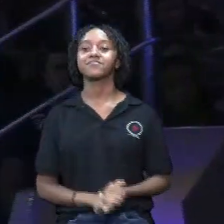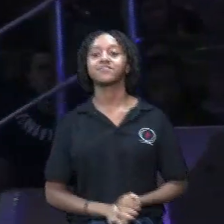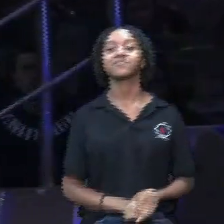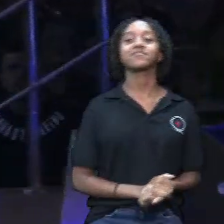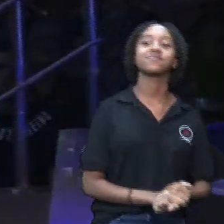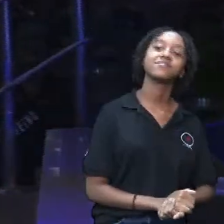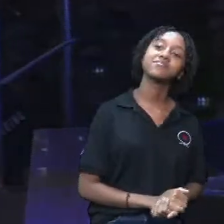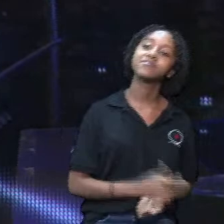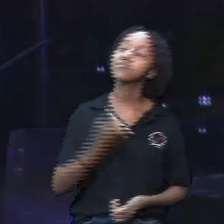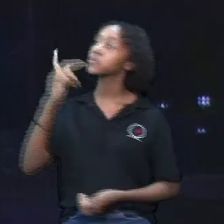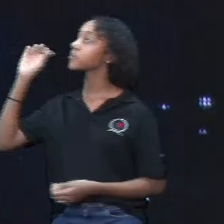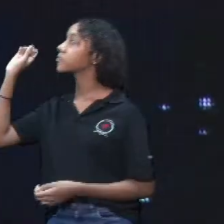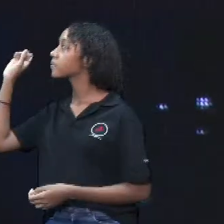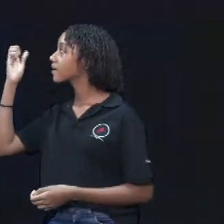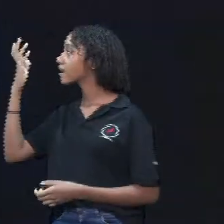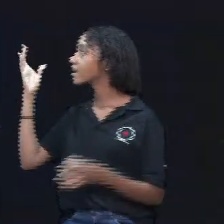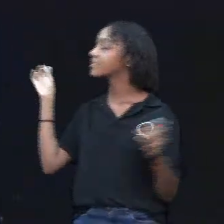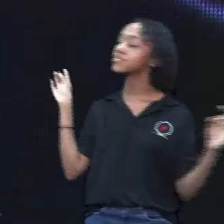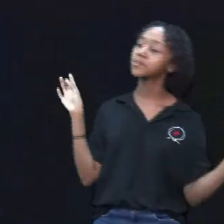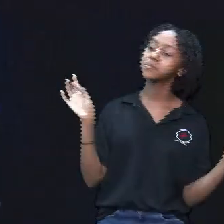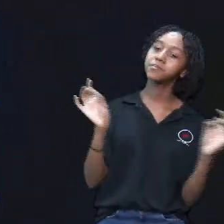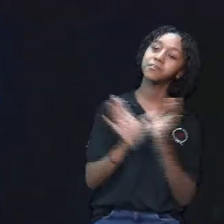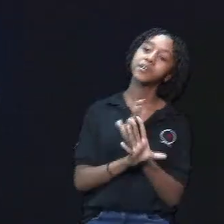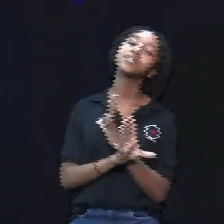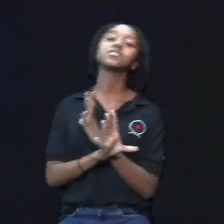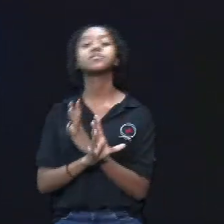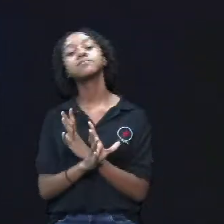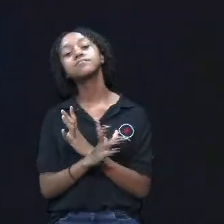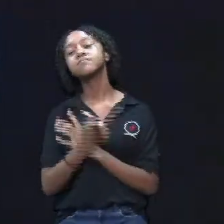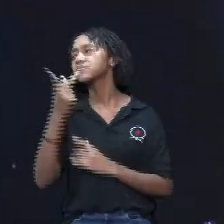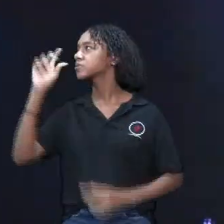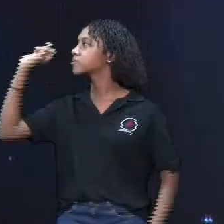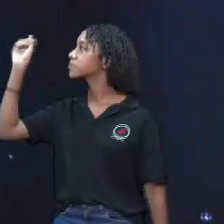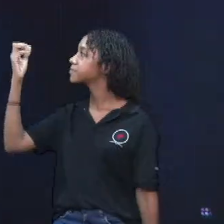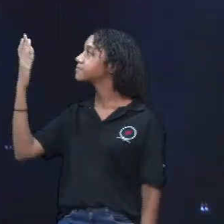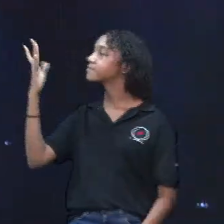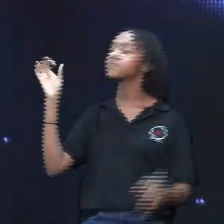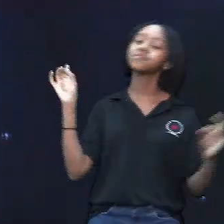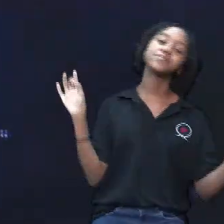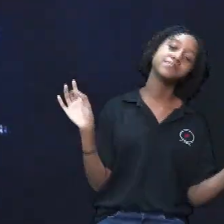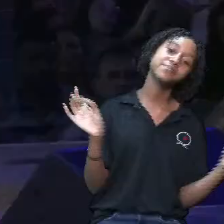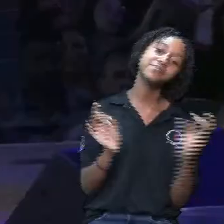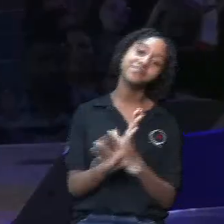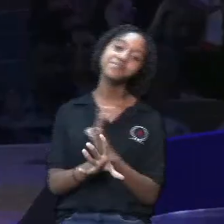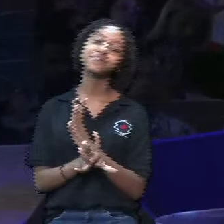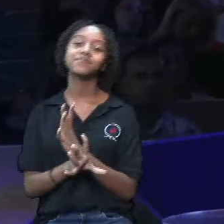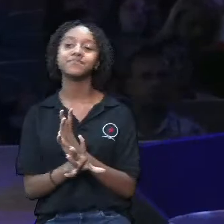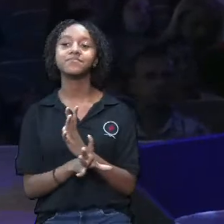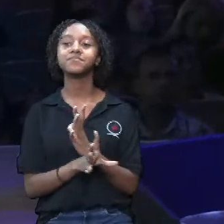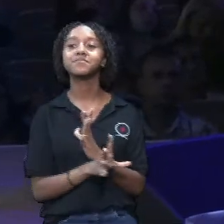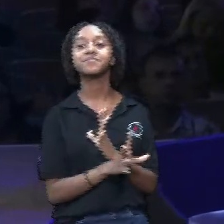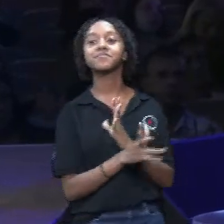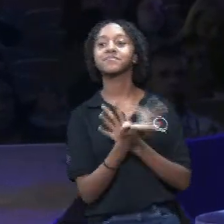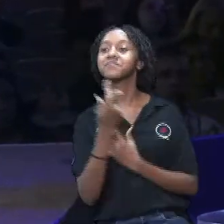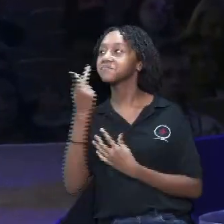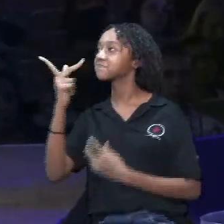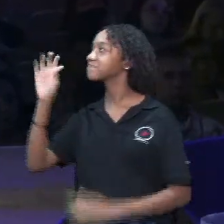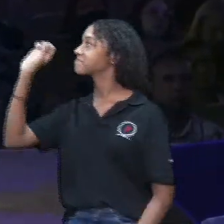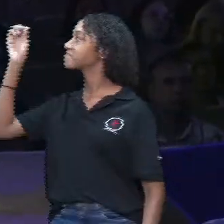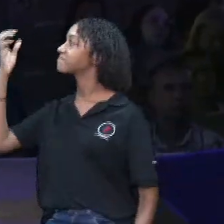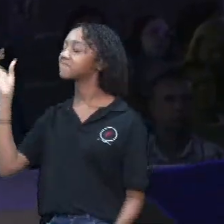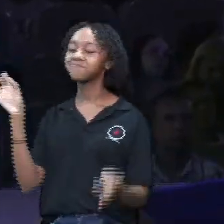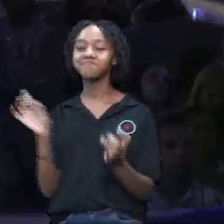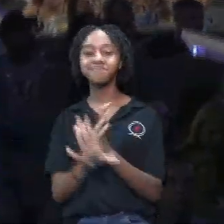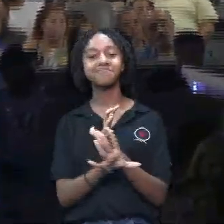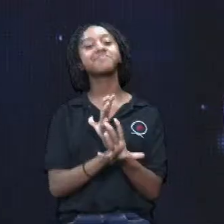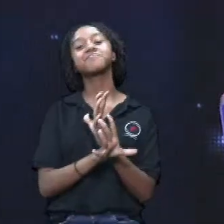tua graça me basta, tua graça me basta, tua